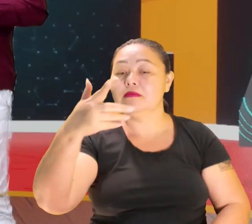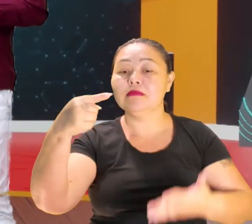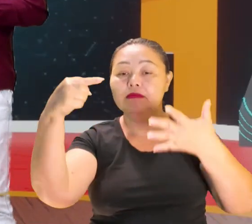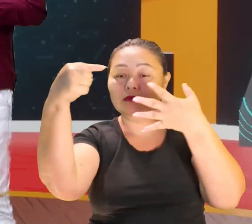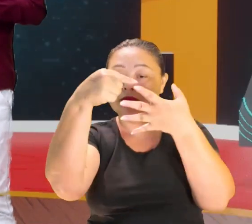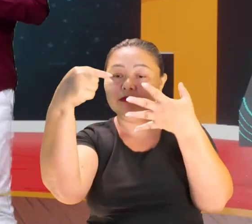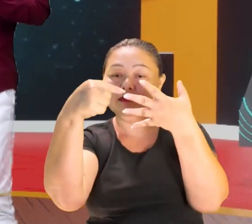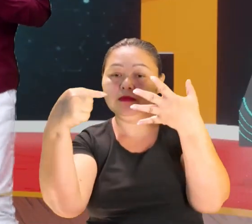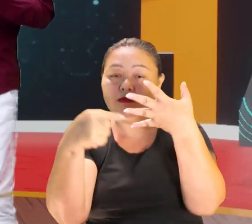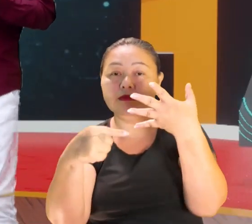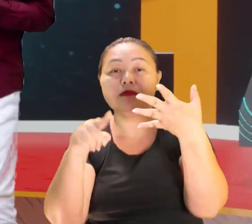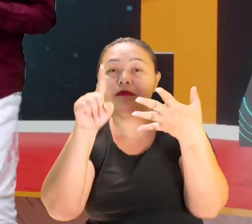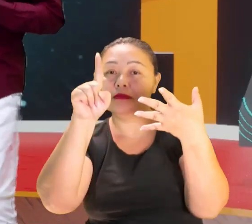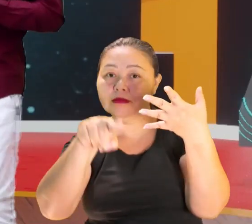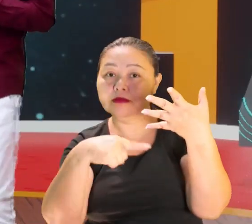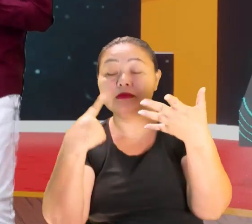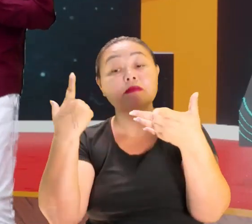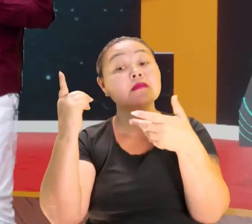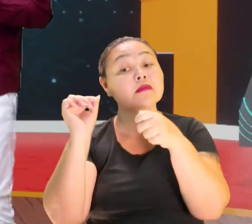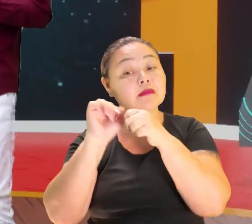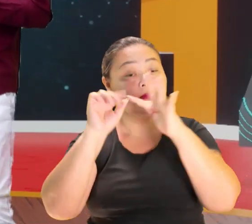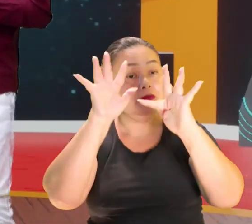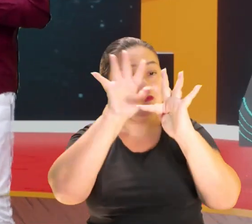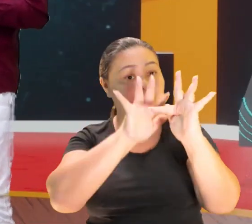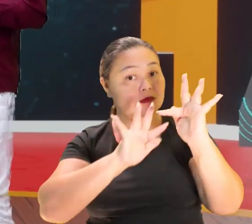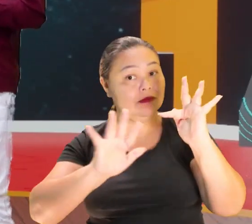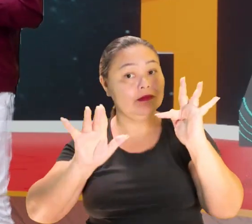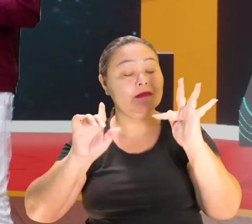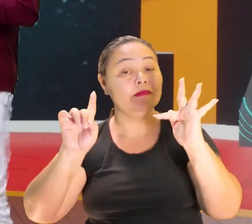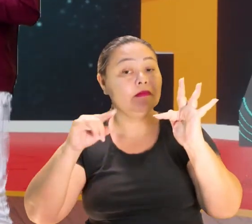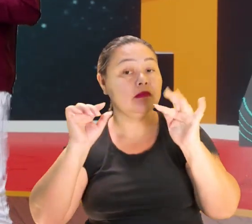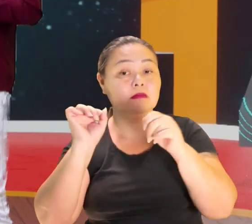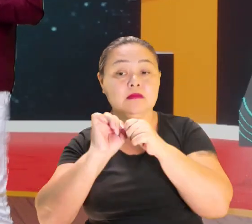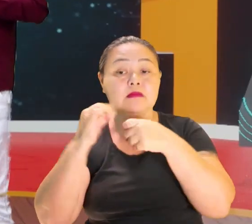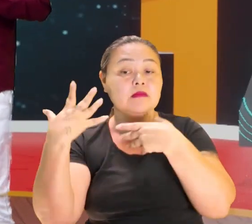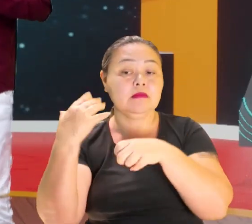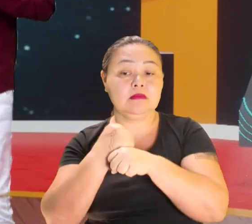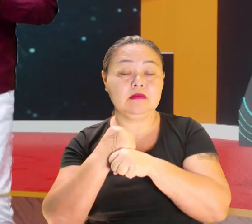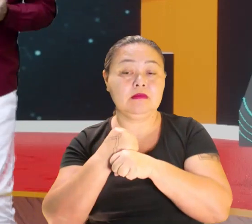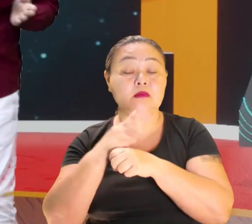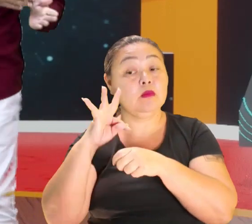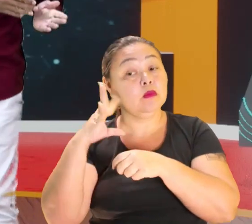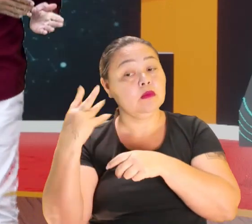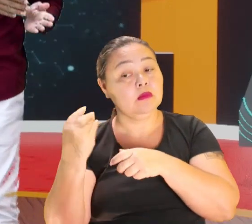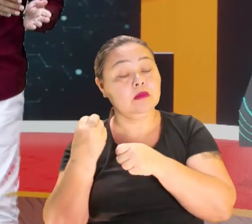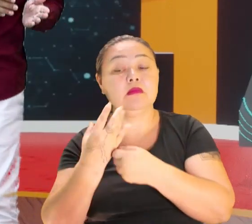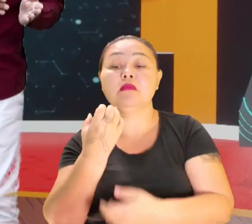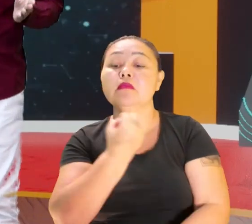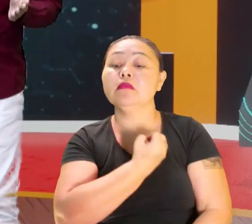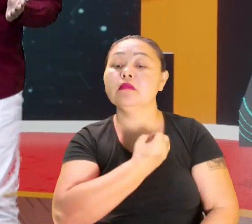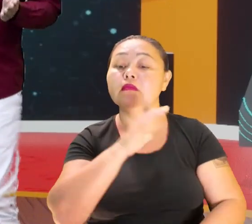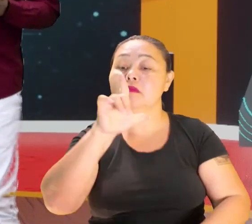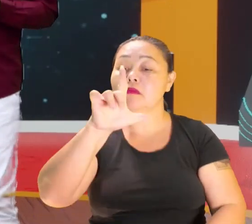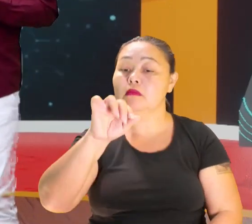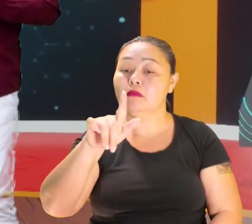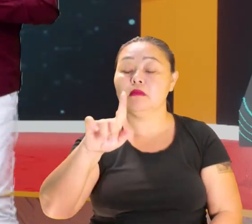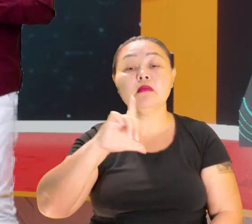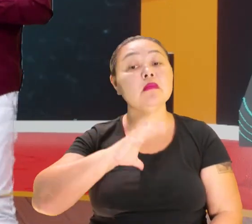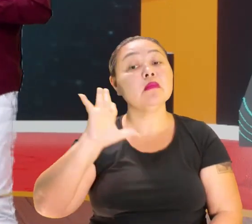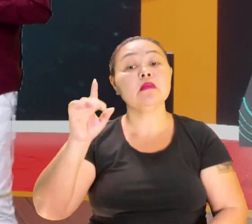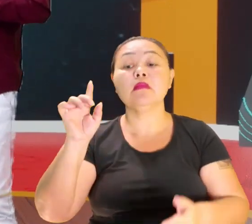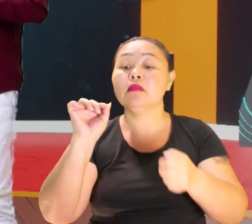propriedades também, porque vocês viram que para construir o gráfico, nós não fizemos os cálculos de todos os logaritmos, nós fizemos